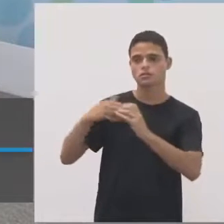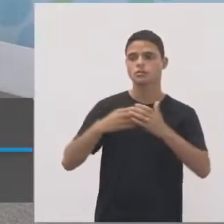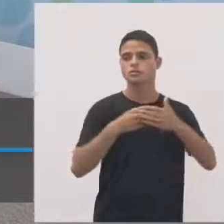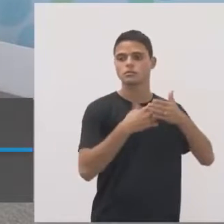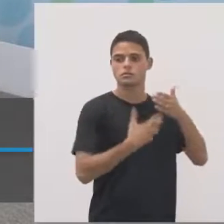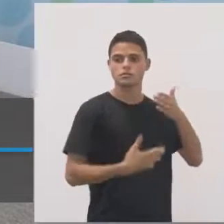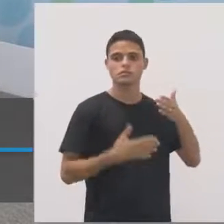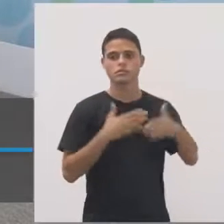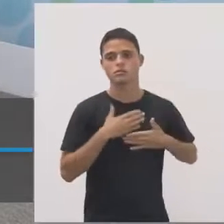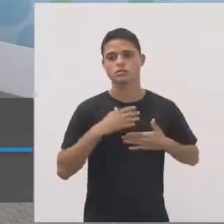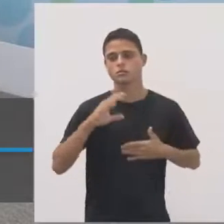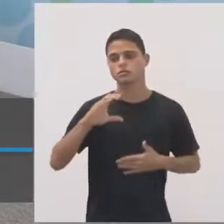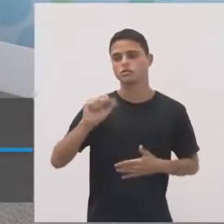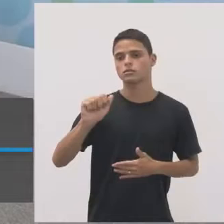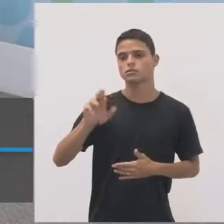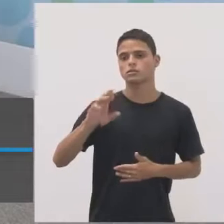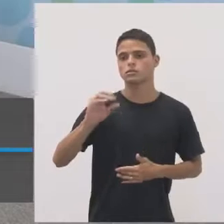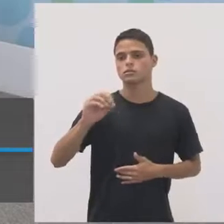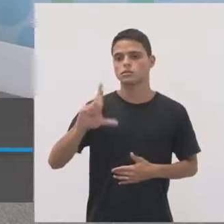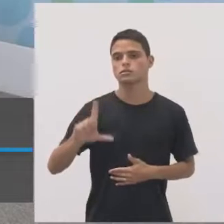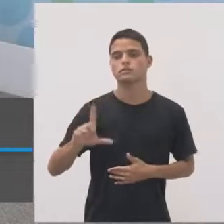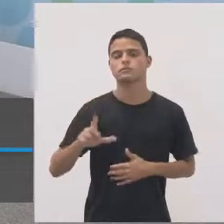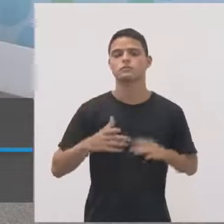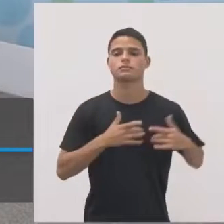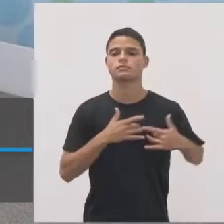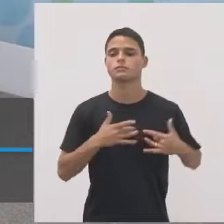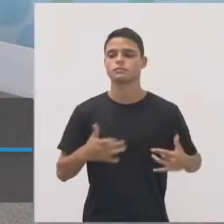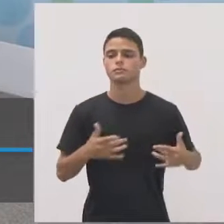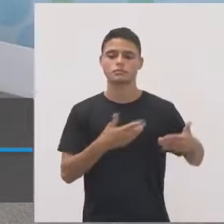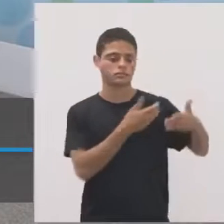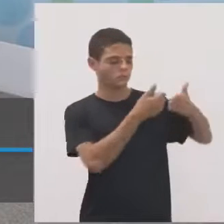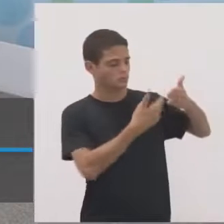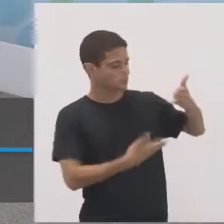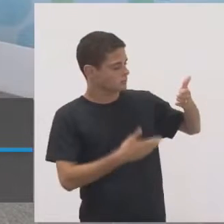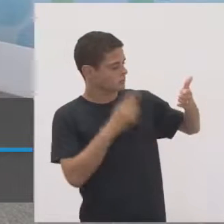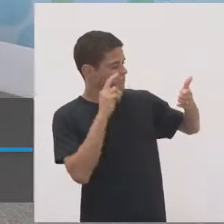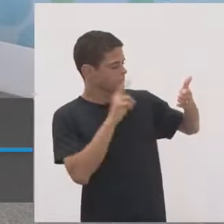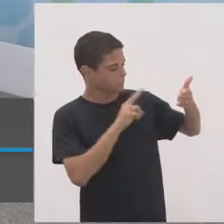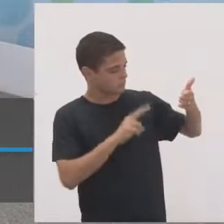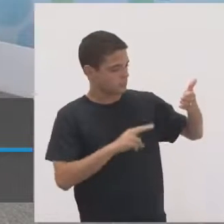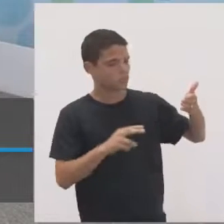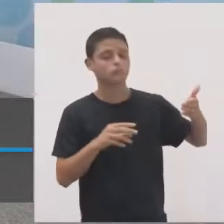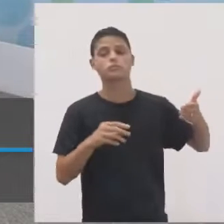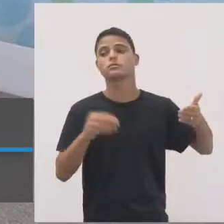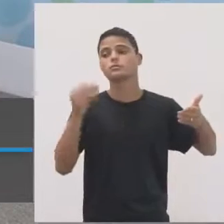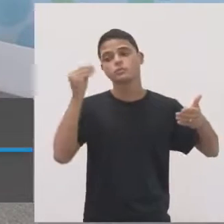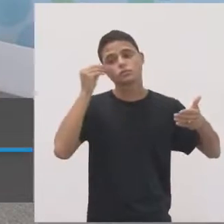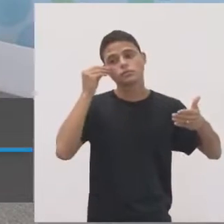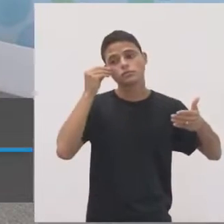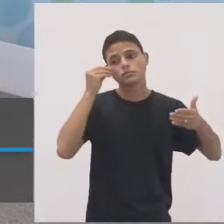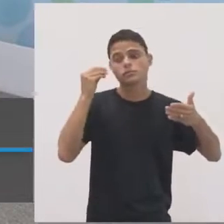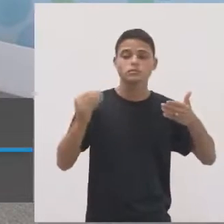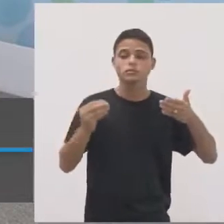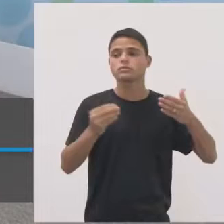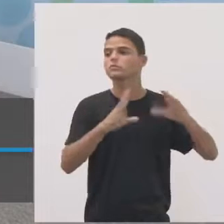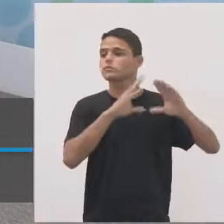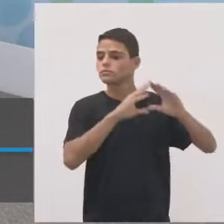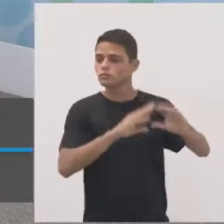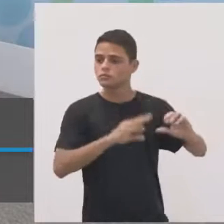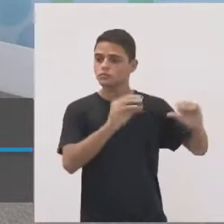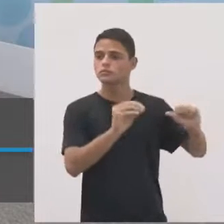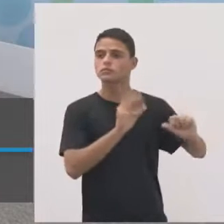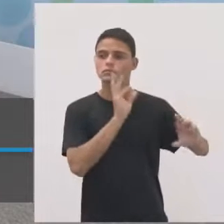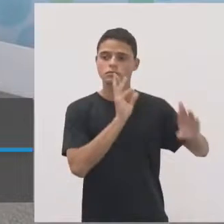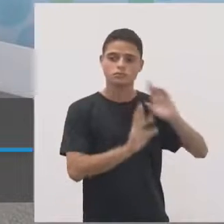Eu, Carol, Thelma, estamos aqui à disposição de vocês para ler as perguntas de vocês e a gente vai interrompendo o Felipe e vai falando aqui com ele,